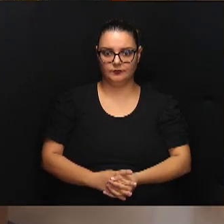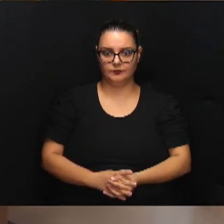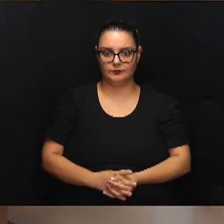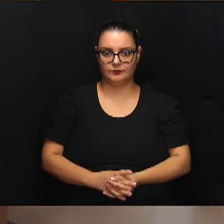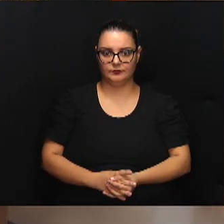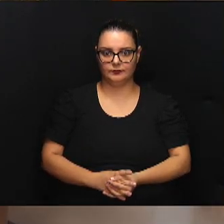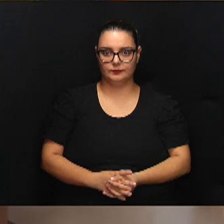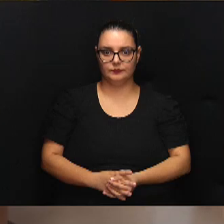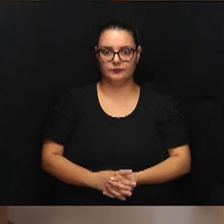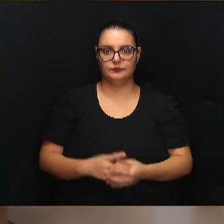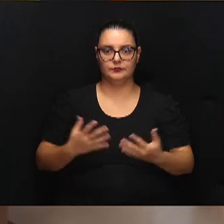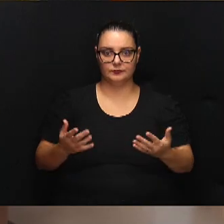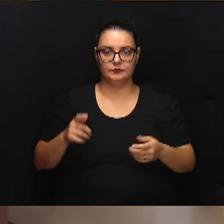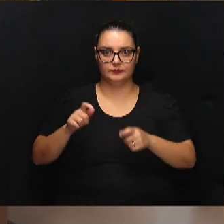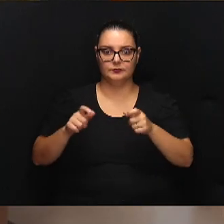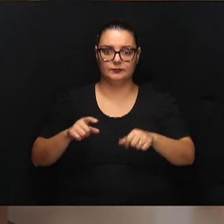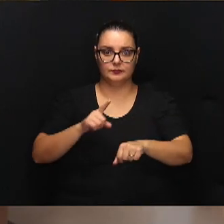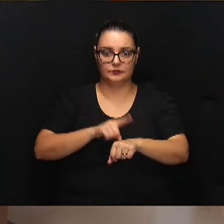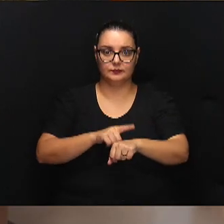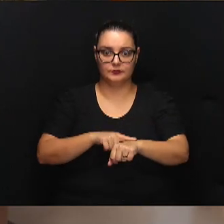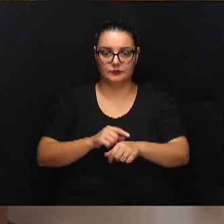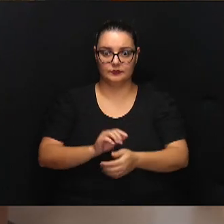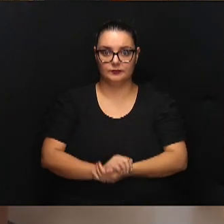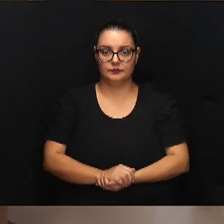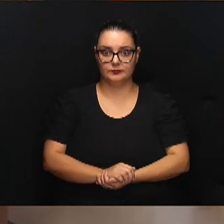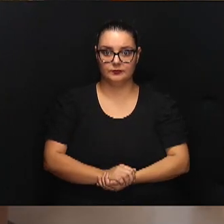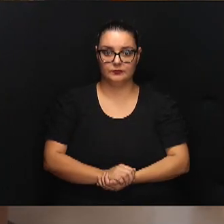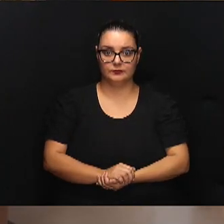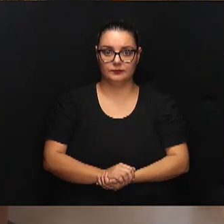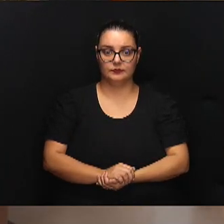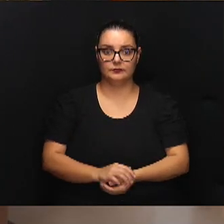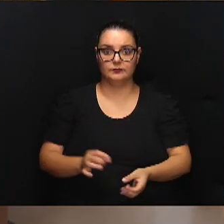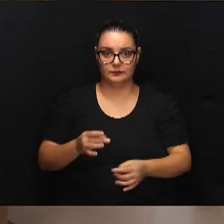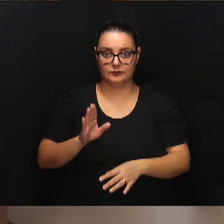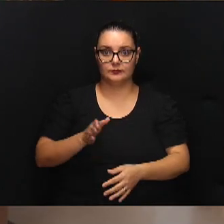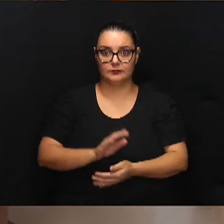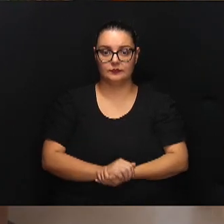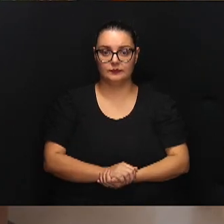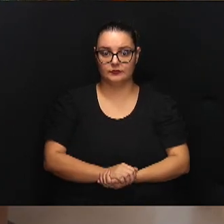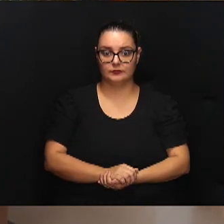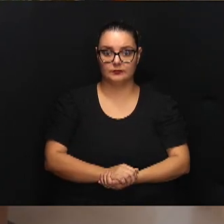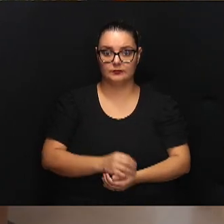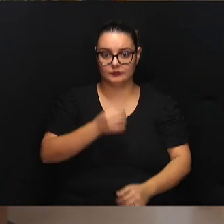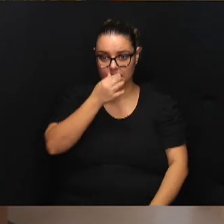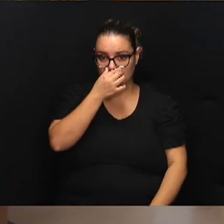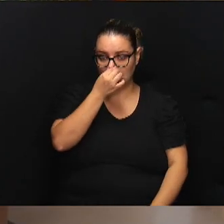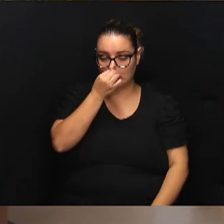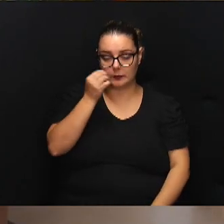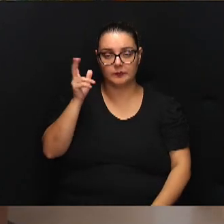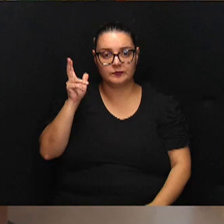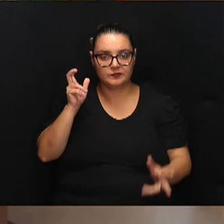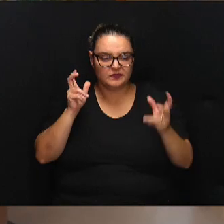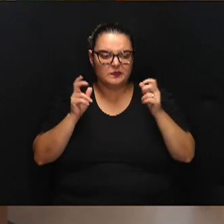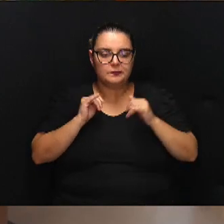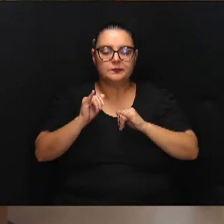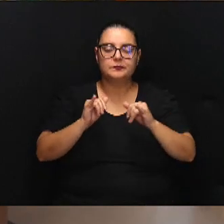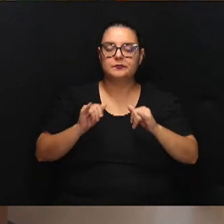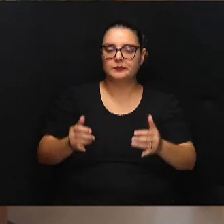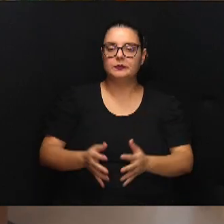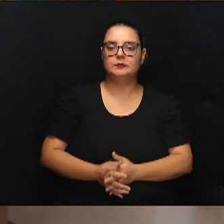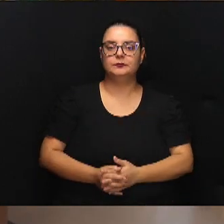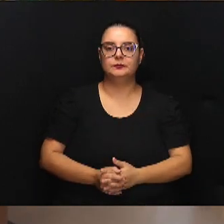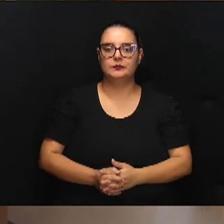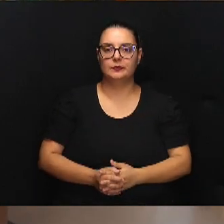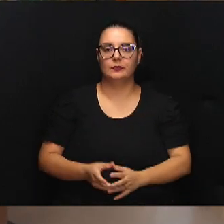Tá ok, pessoal. A gente está com o horário se esgotando já. Eu vi atentamente tudo que foi falado aqui. Nós